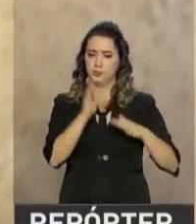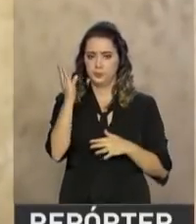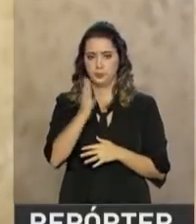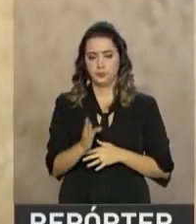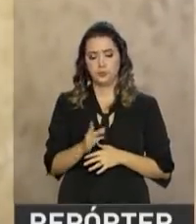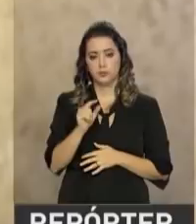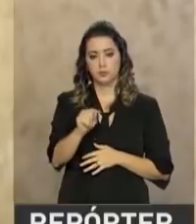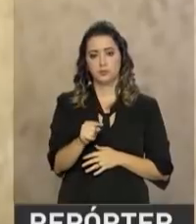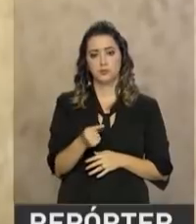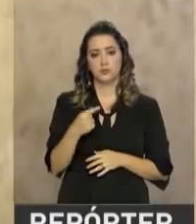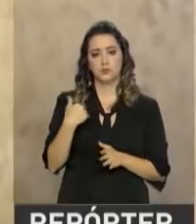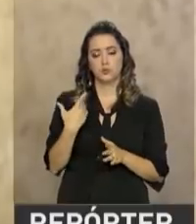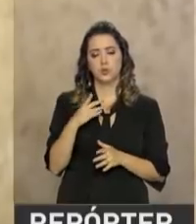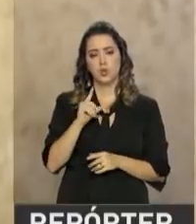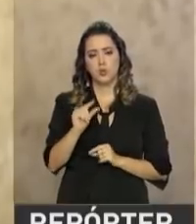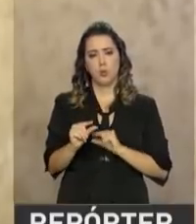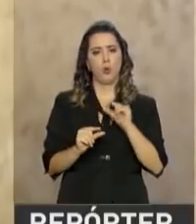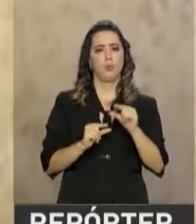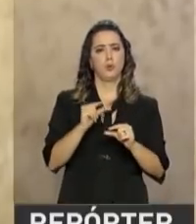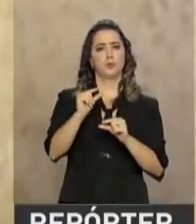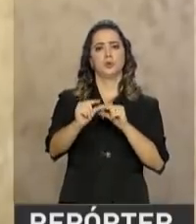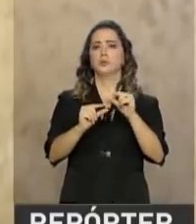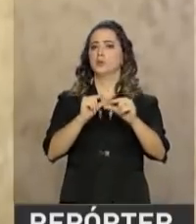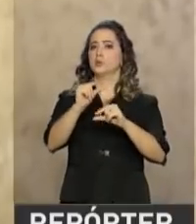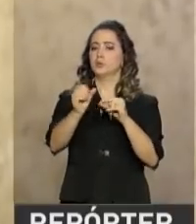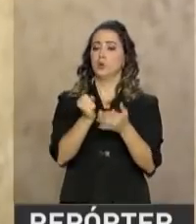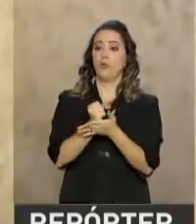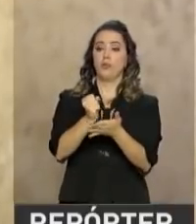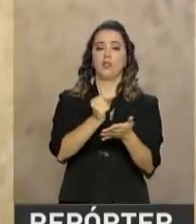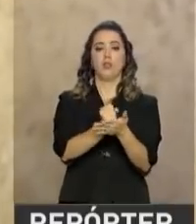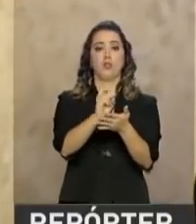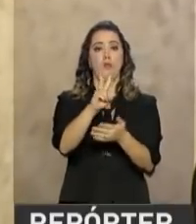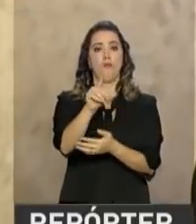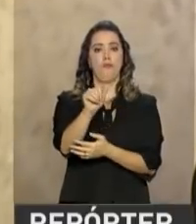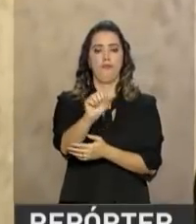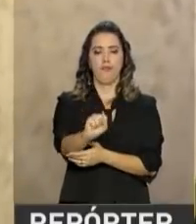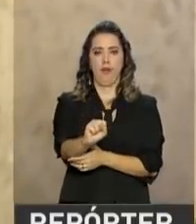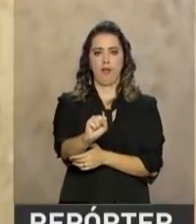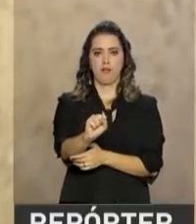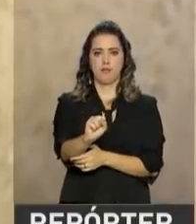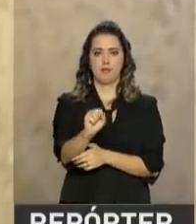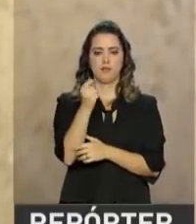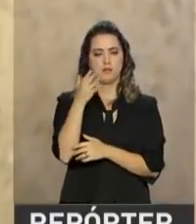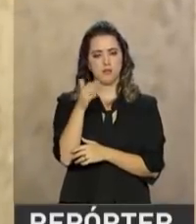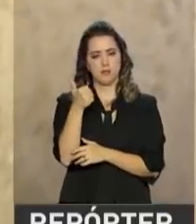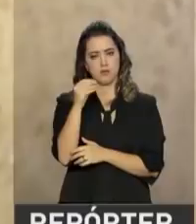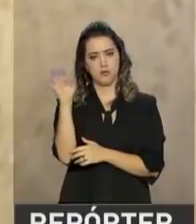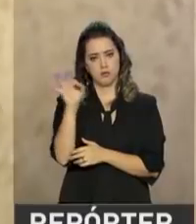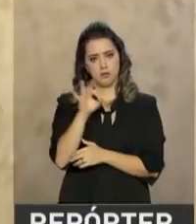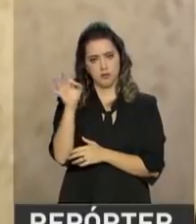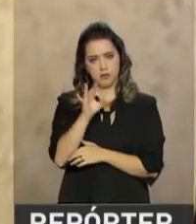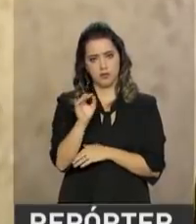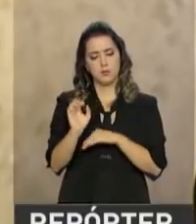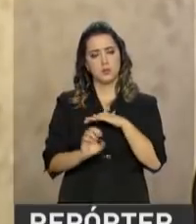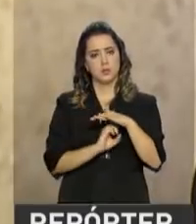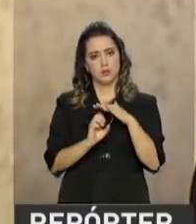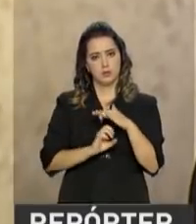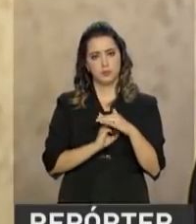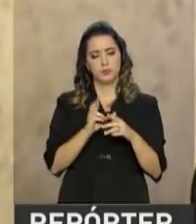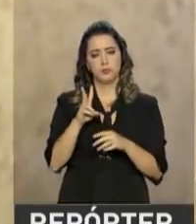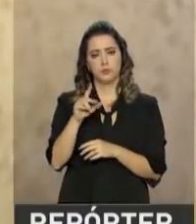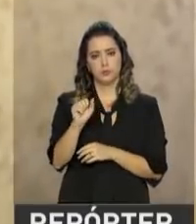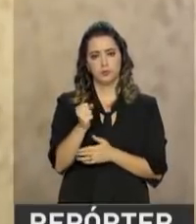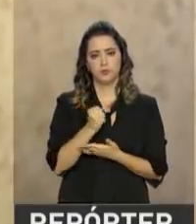Brasil, de gradualmente eles irem colocando à disposição empregos, em torno de 10% dos empregos